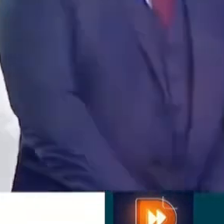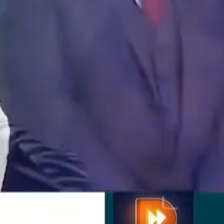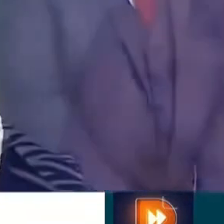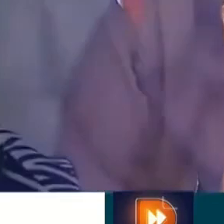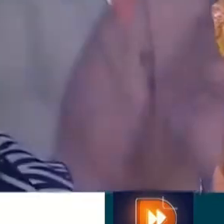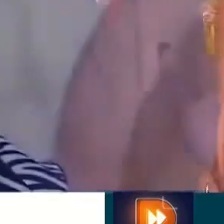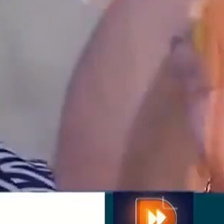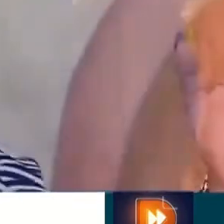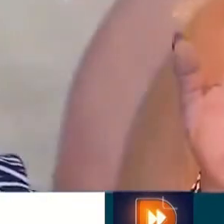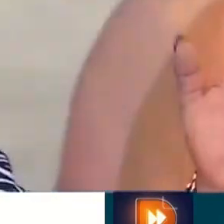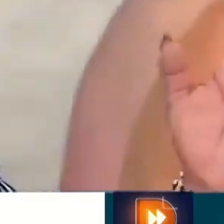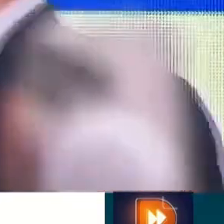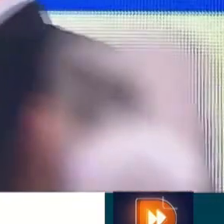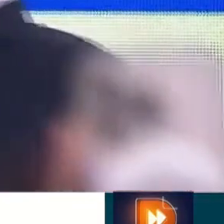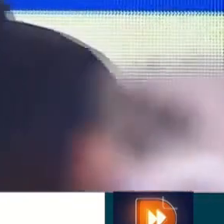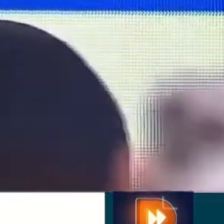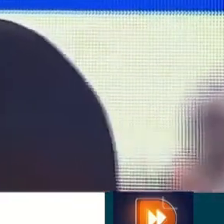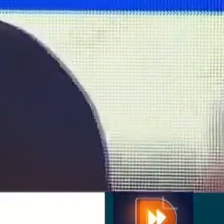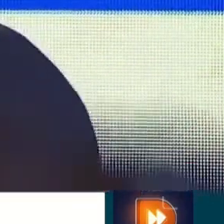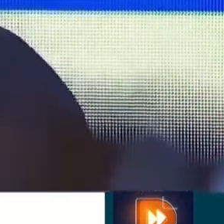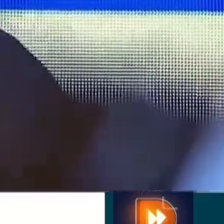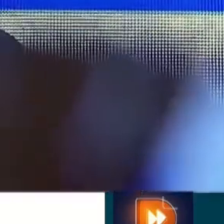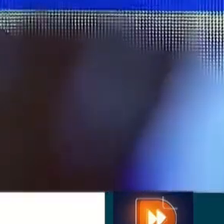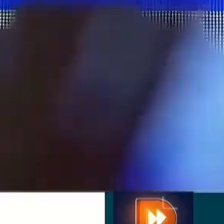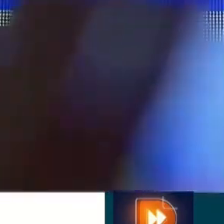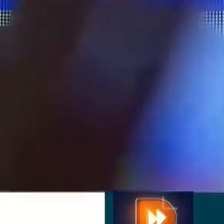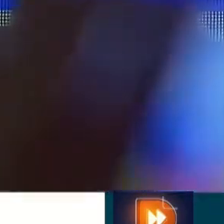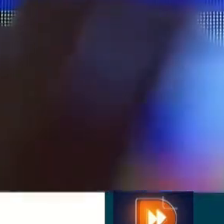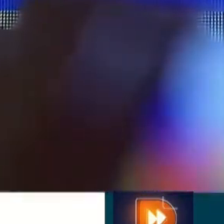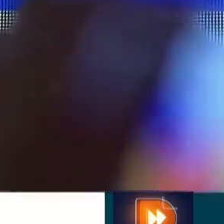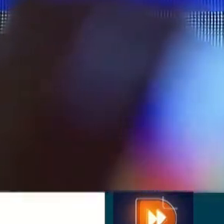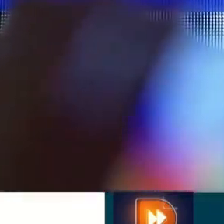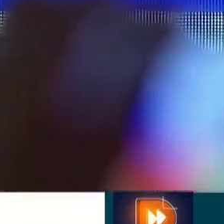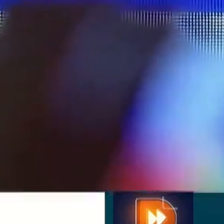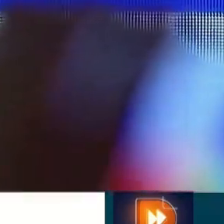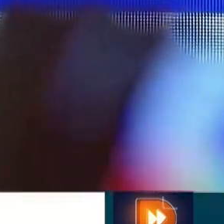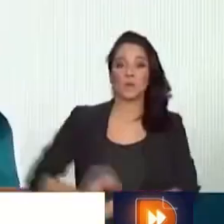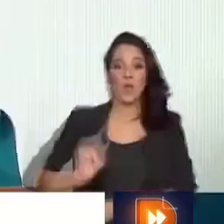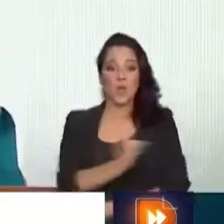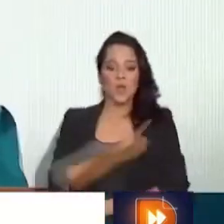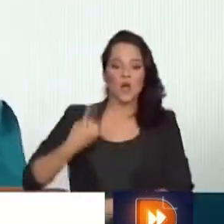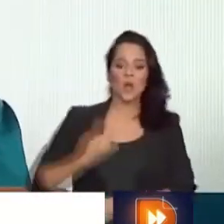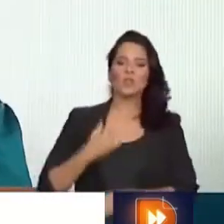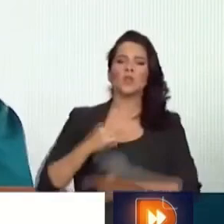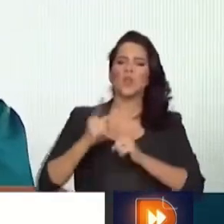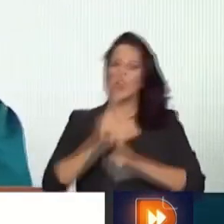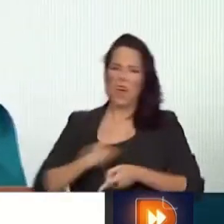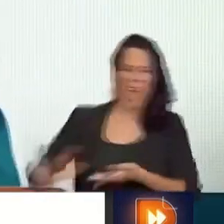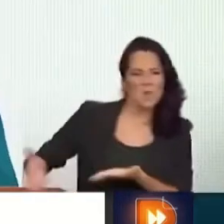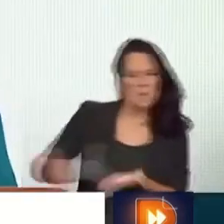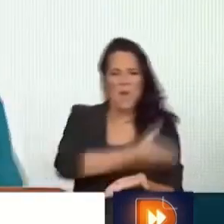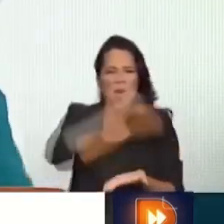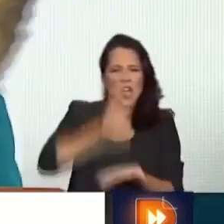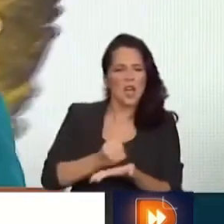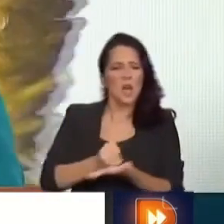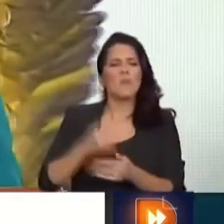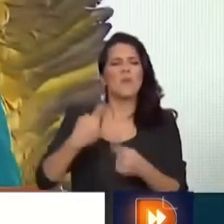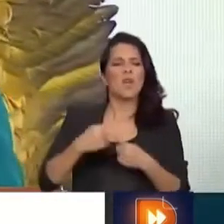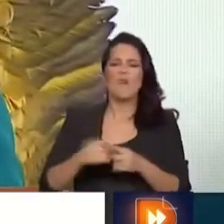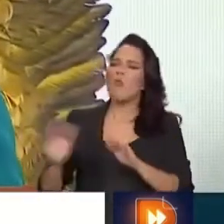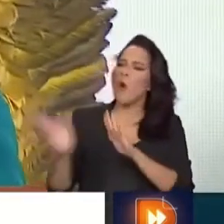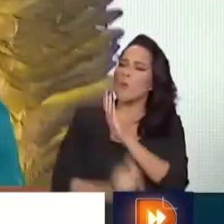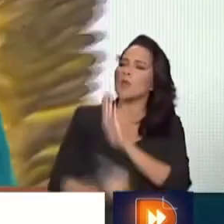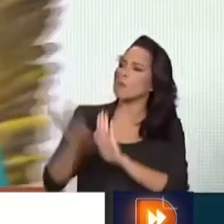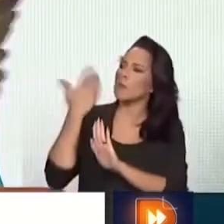nós somos únicos por estar aqui. Ela fez uma comparação, um paralelo muito interessante em relação à terra, né, que